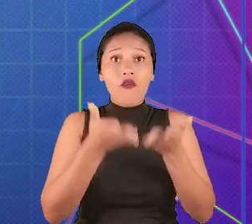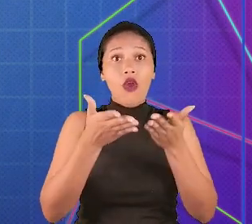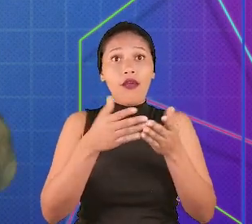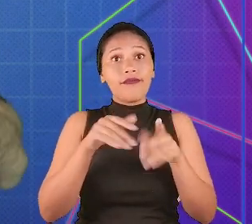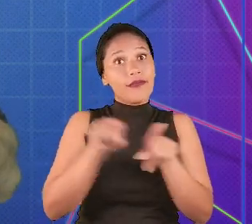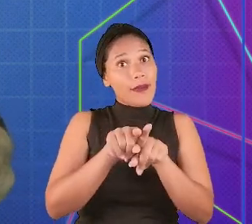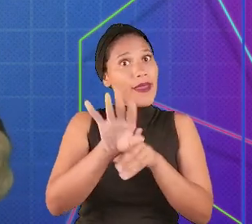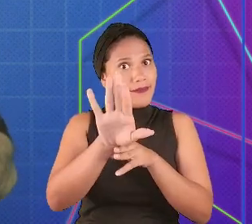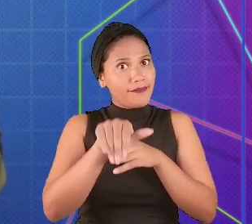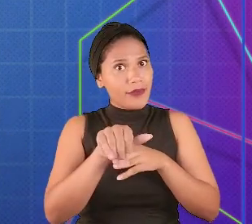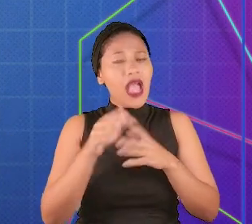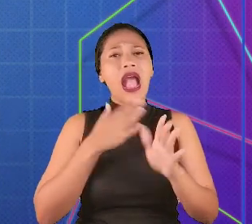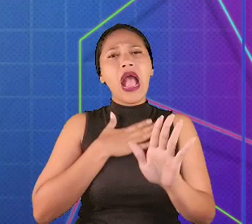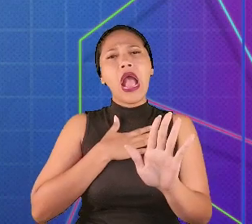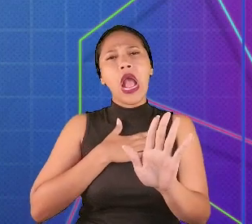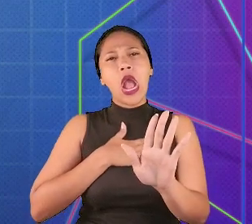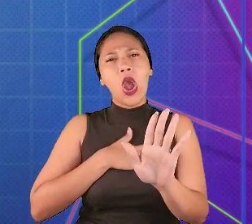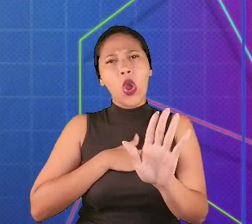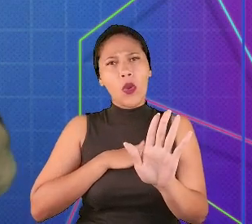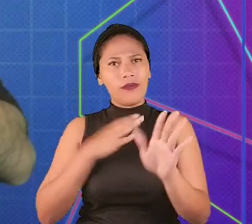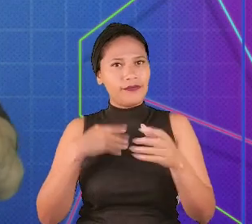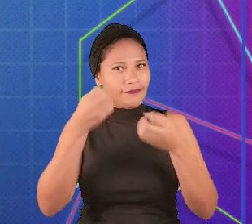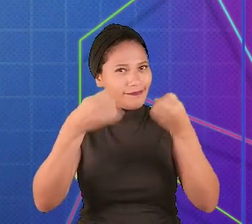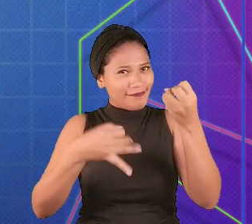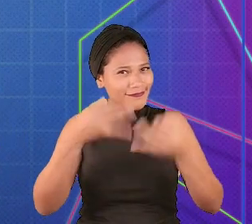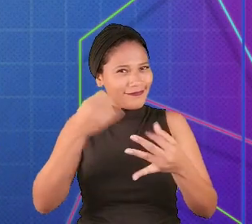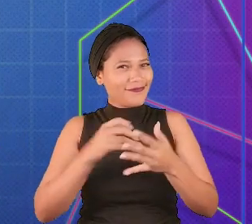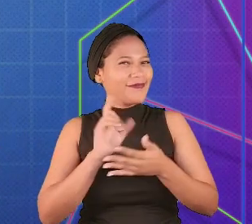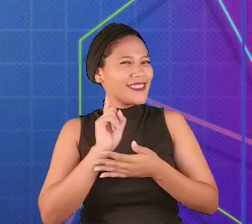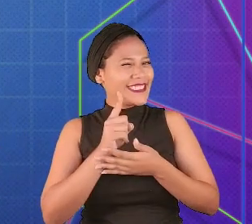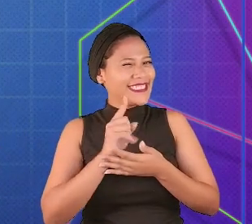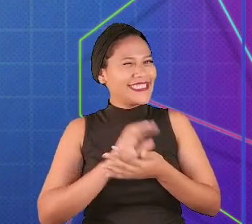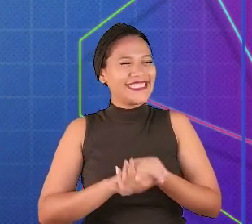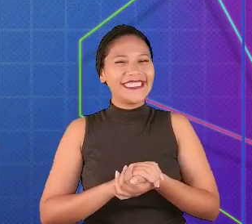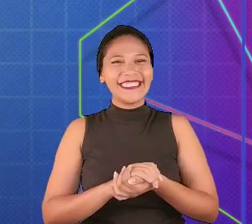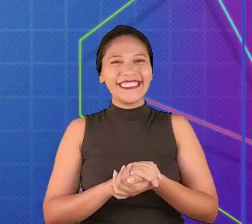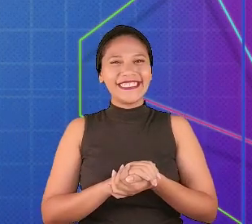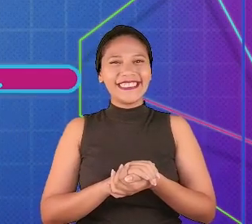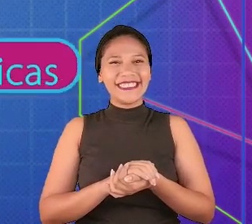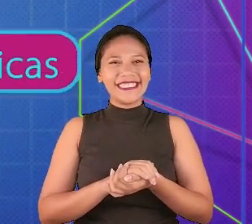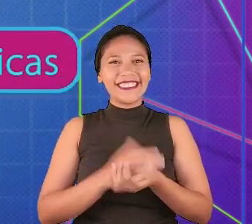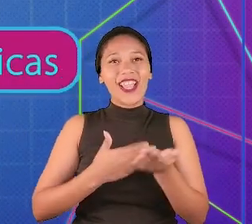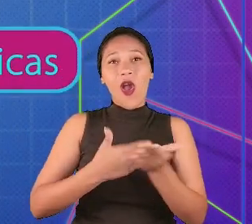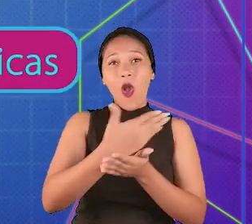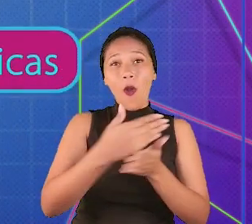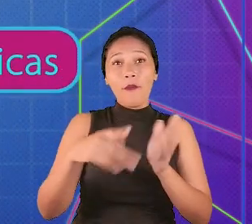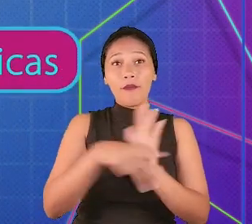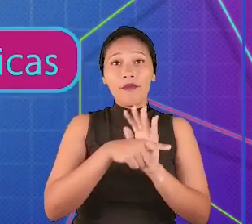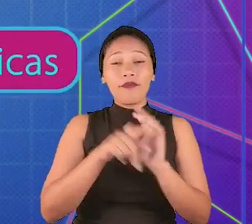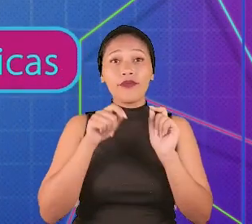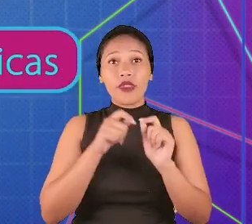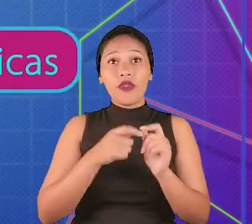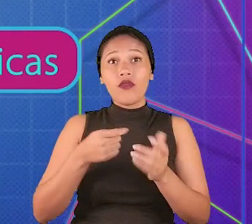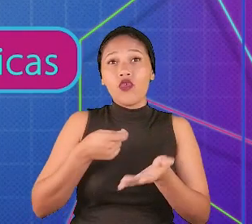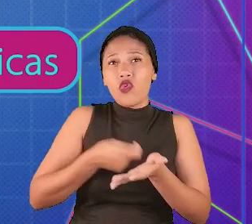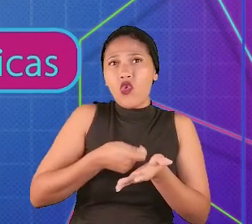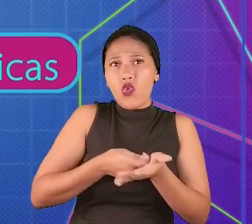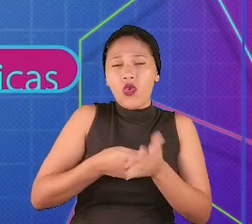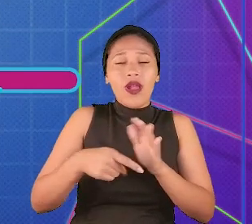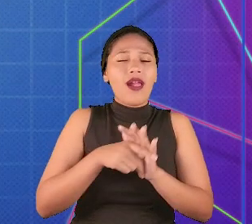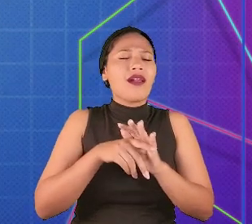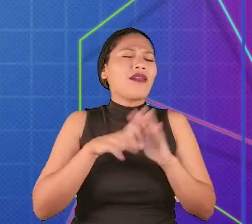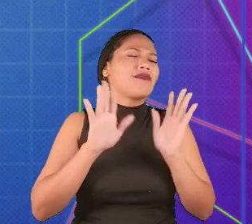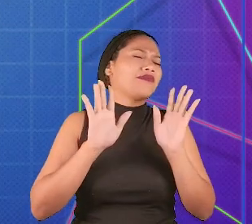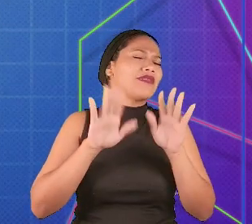evocadas. Calma, pessoal, podem ficar tranquilos que eu vou explicar uma a uma. Bora lá! Começando pelas narrativas forçadas